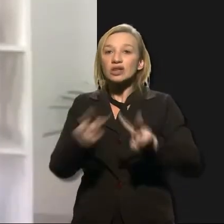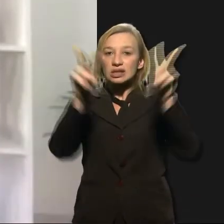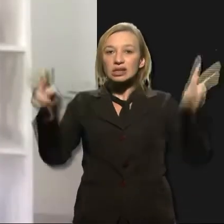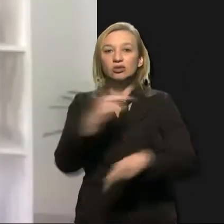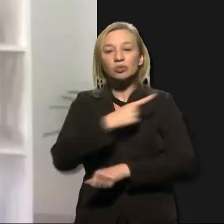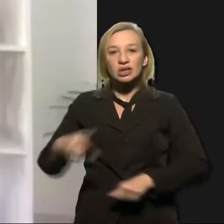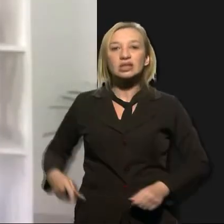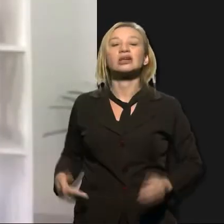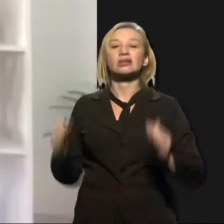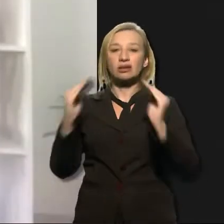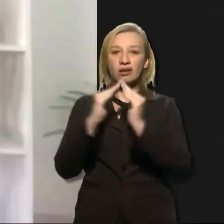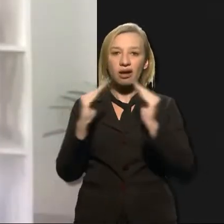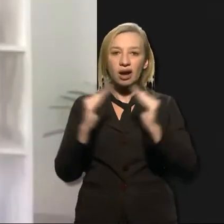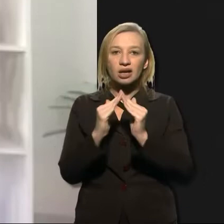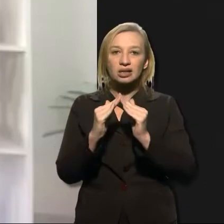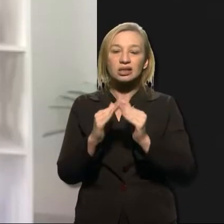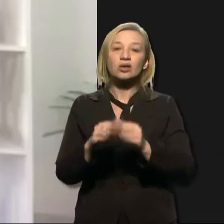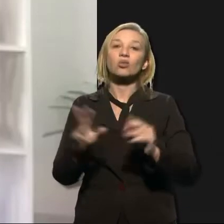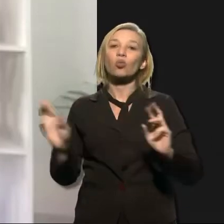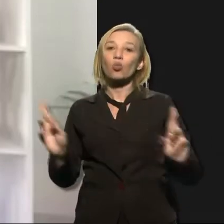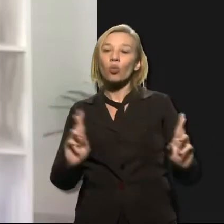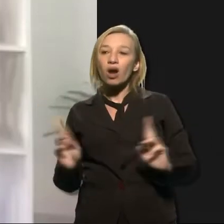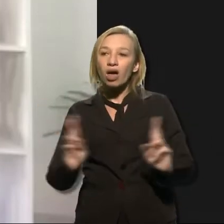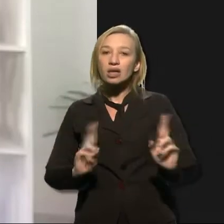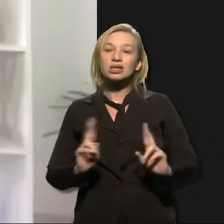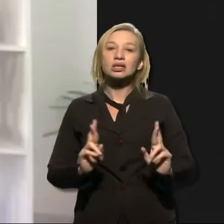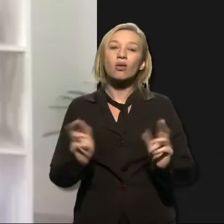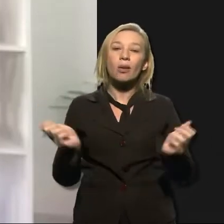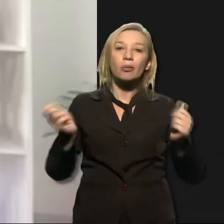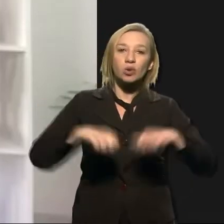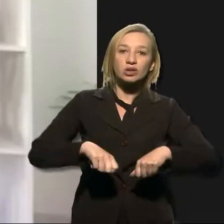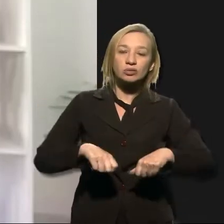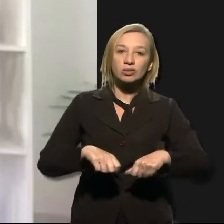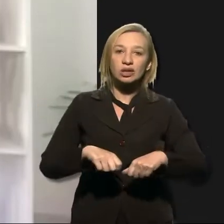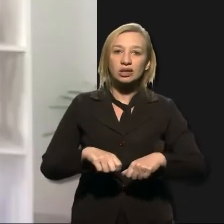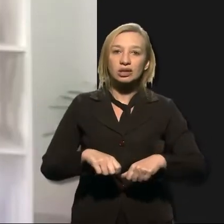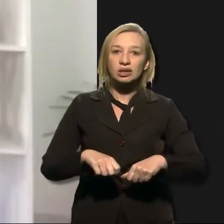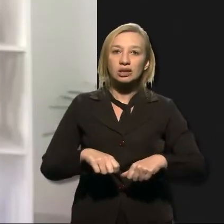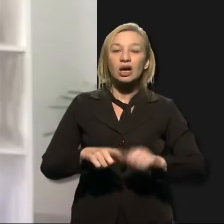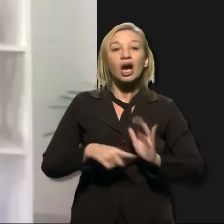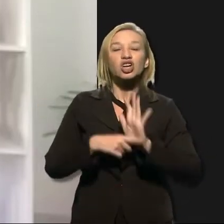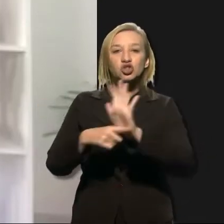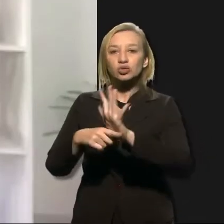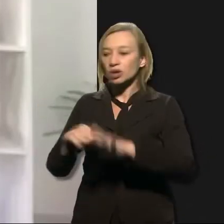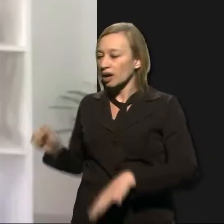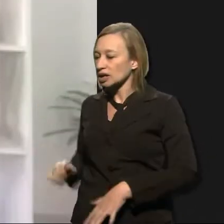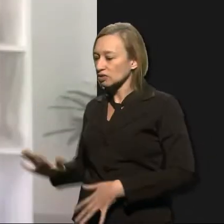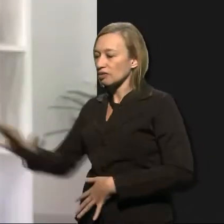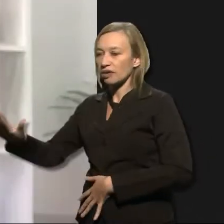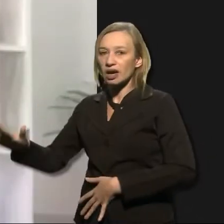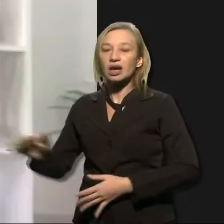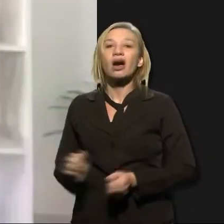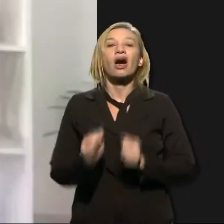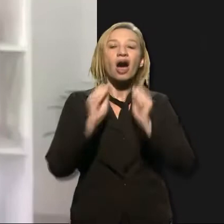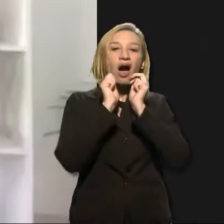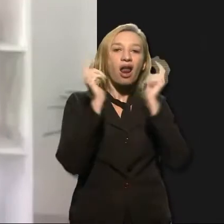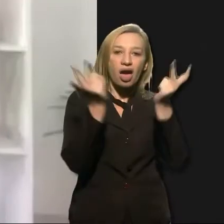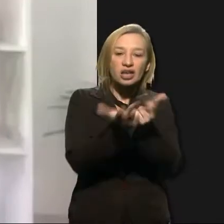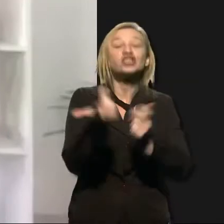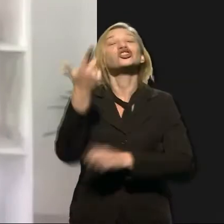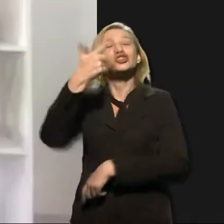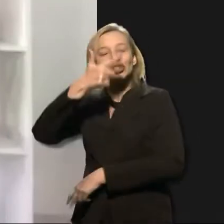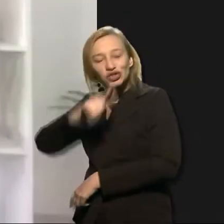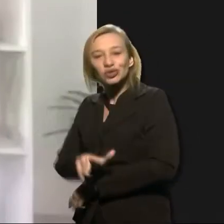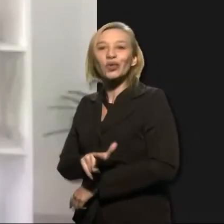de antemão essa visão do presidente da casa com relação à possibilidade de sobrevivência da